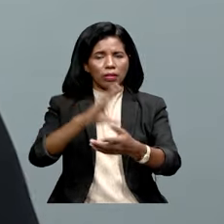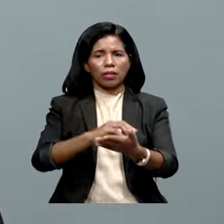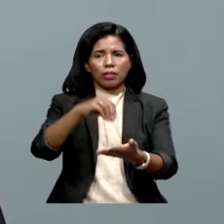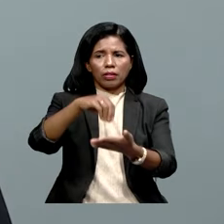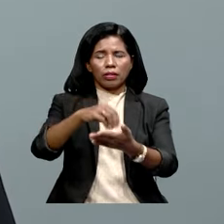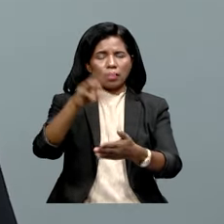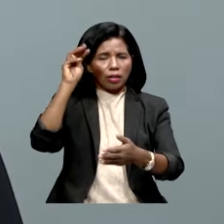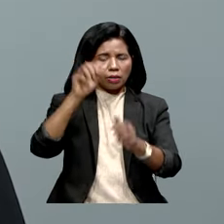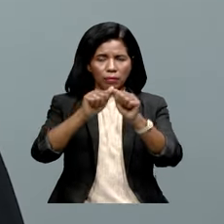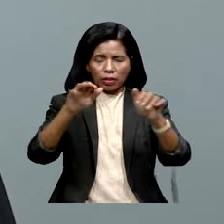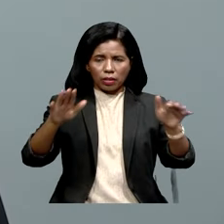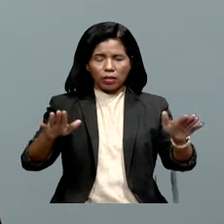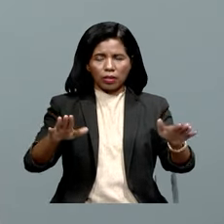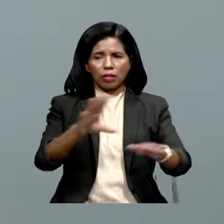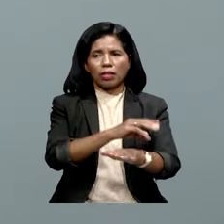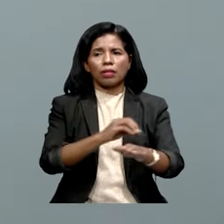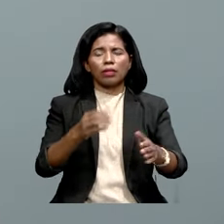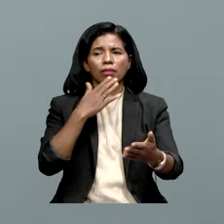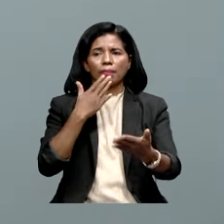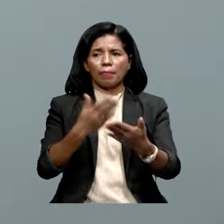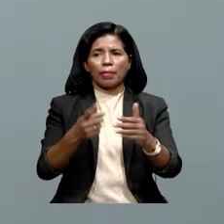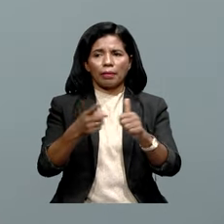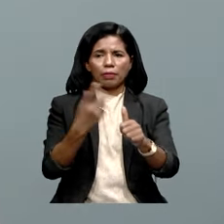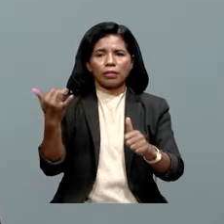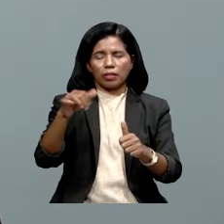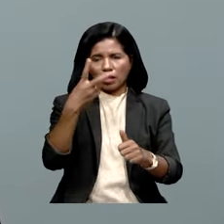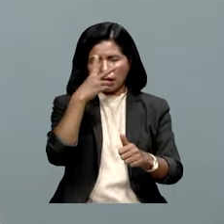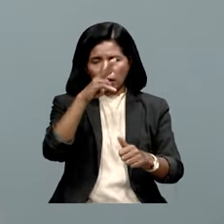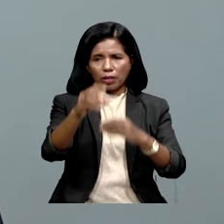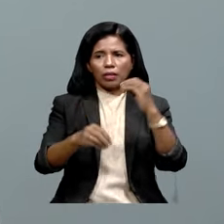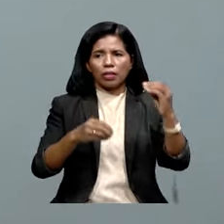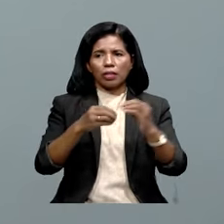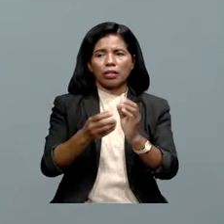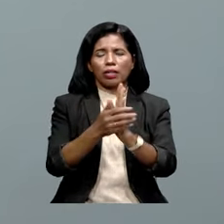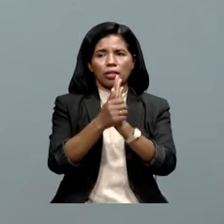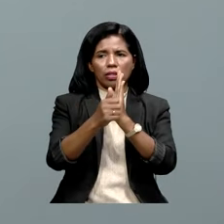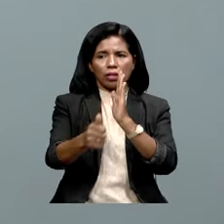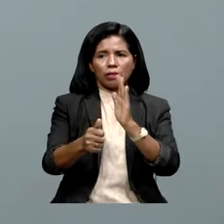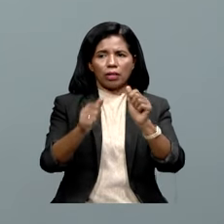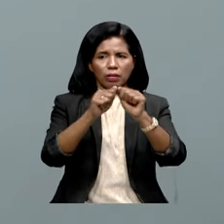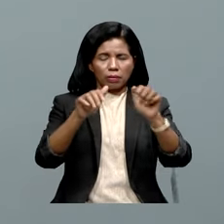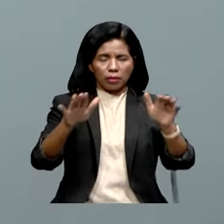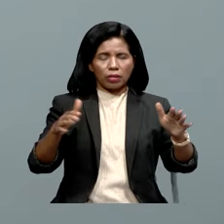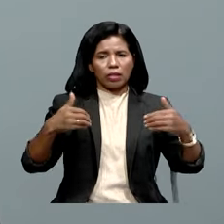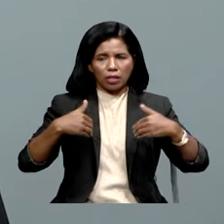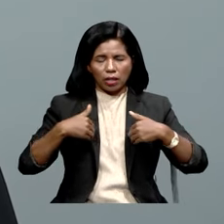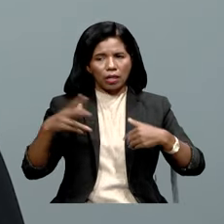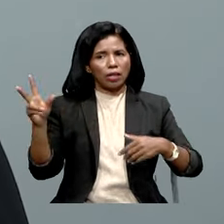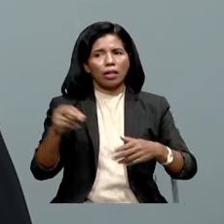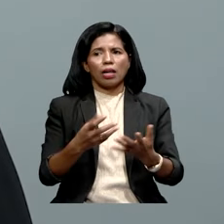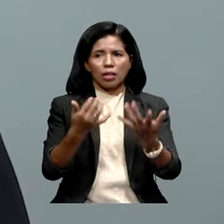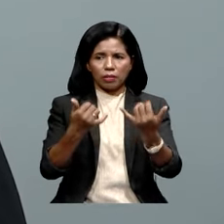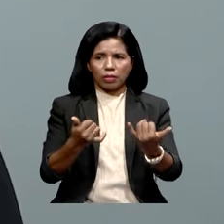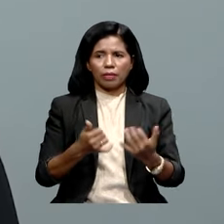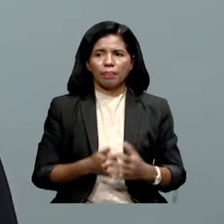descentralização administrativa no poder local rodia. Primeiro, mas se referiam a capacidade administrativa, né, e agalai. Agora, e da